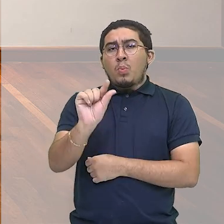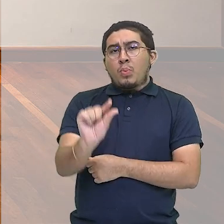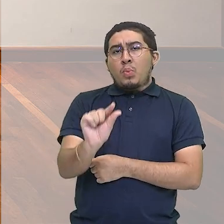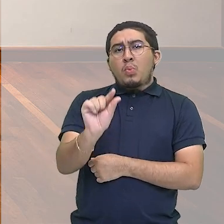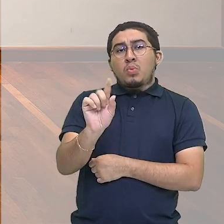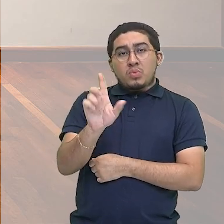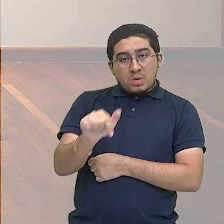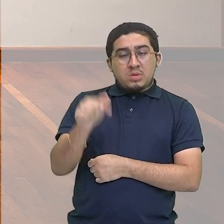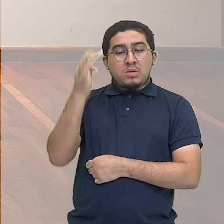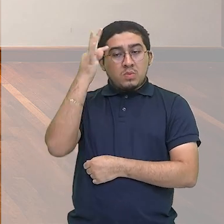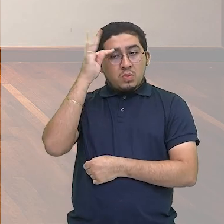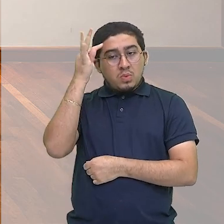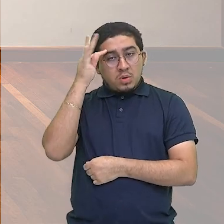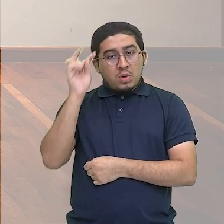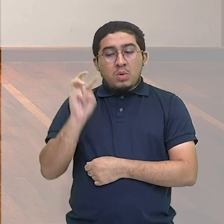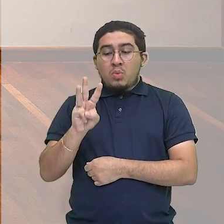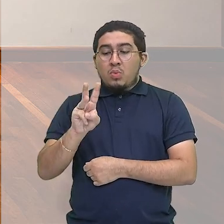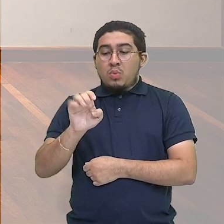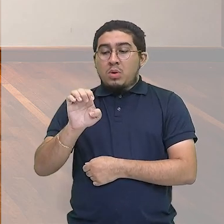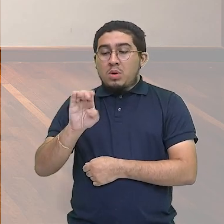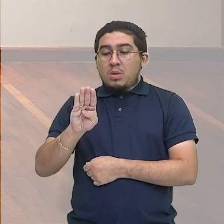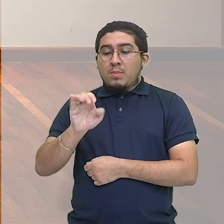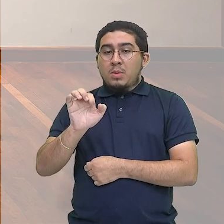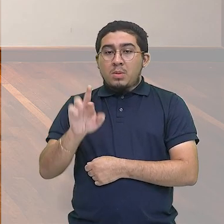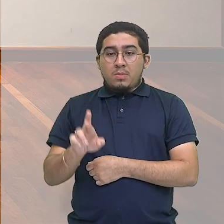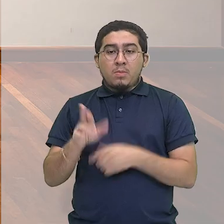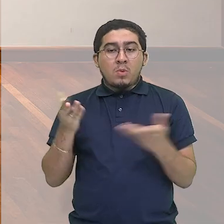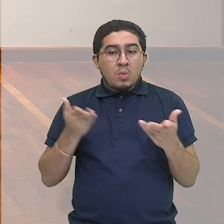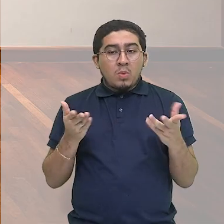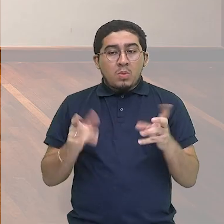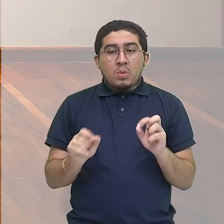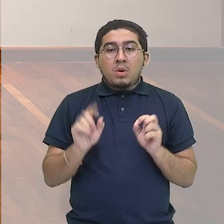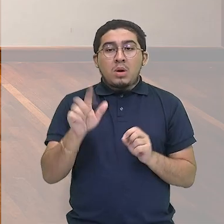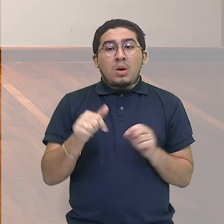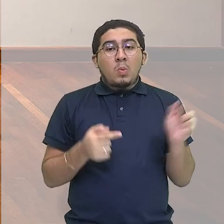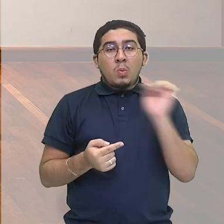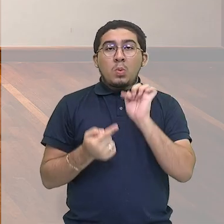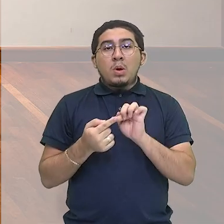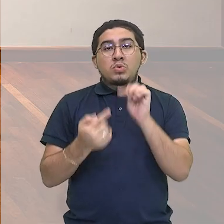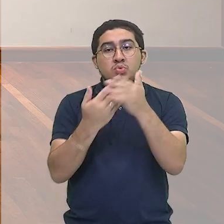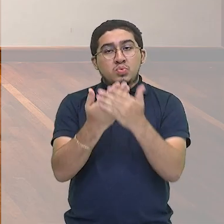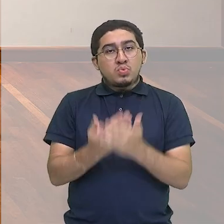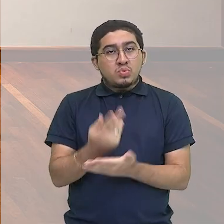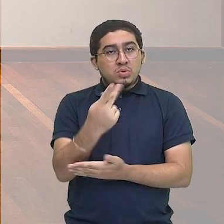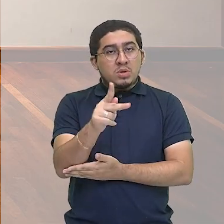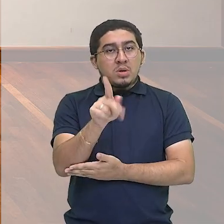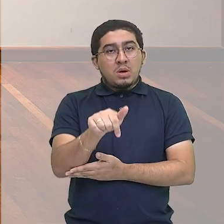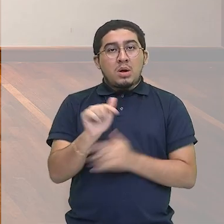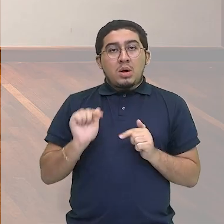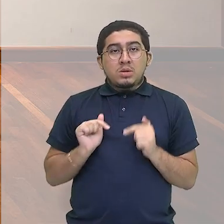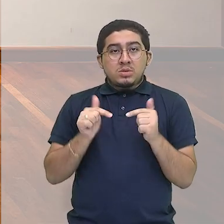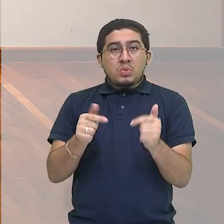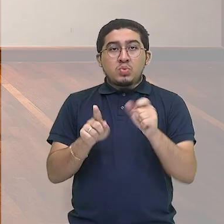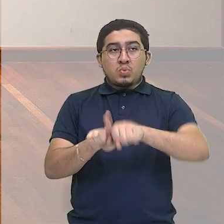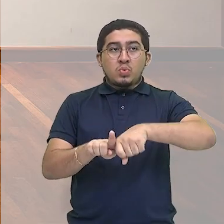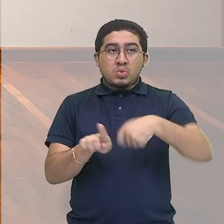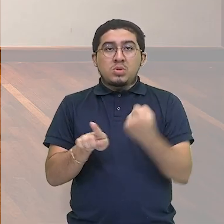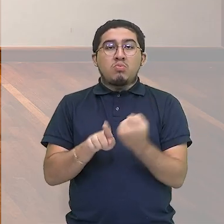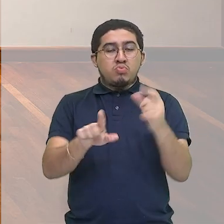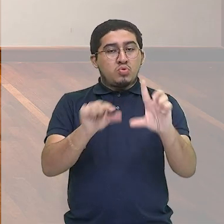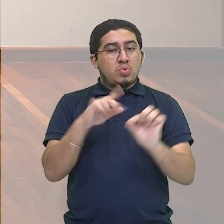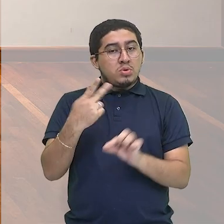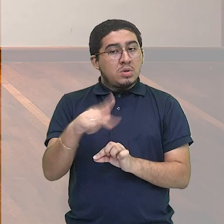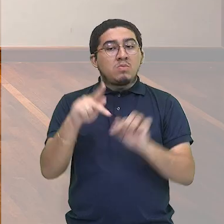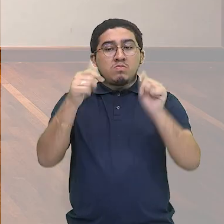gente vai tratar um pouco mais aprofundado da ação social, que é o objeto de estudo que ele elegeu para analisar e estudar a sociedade,